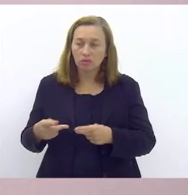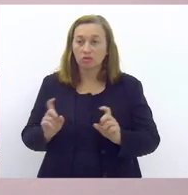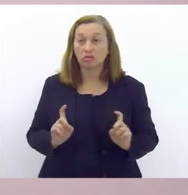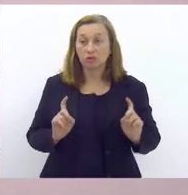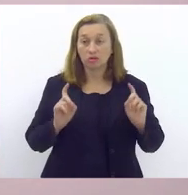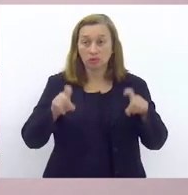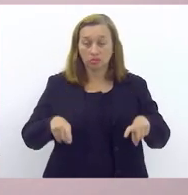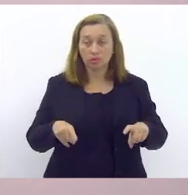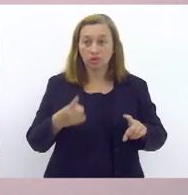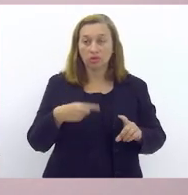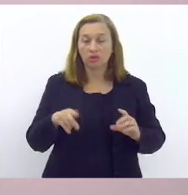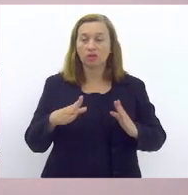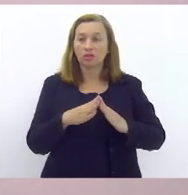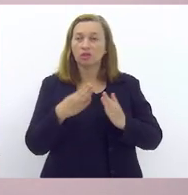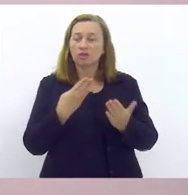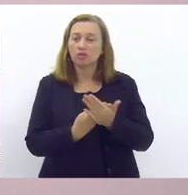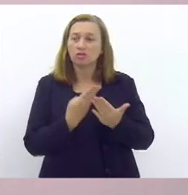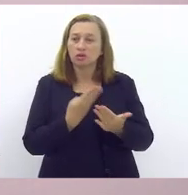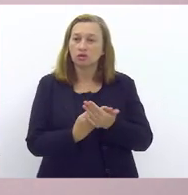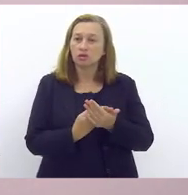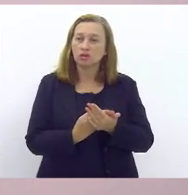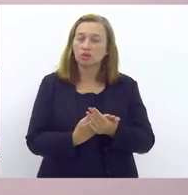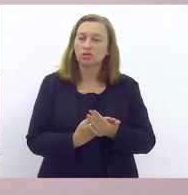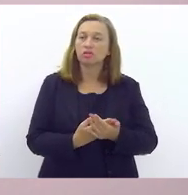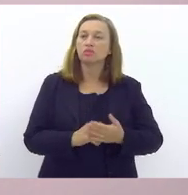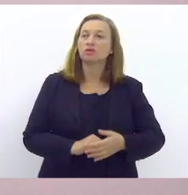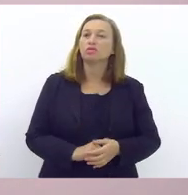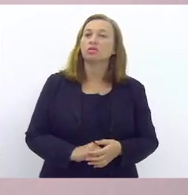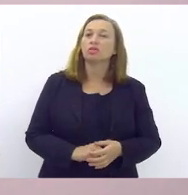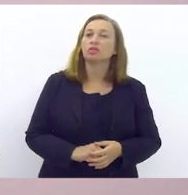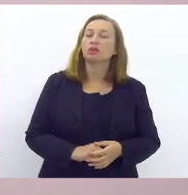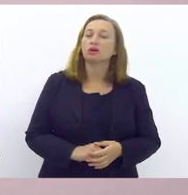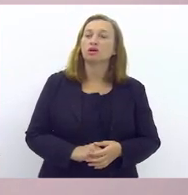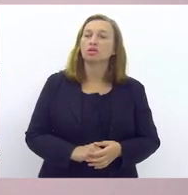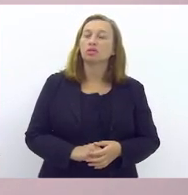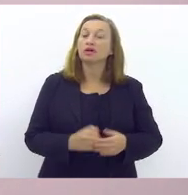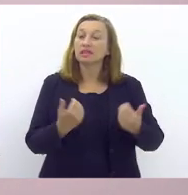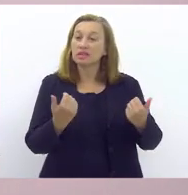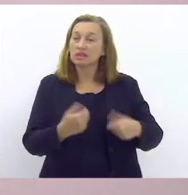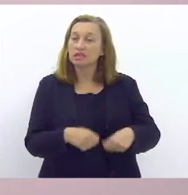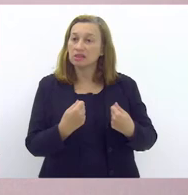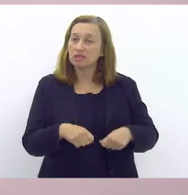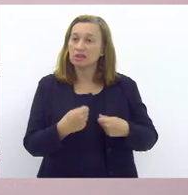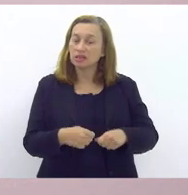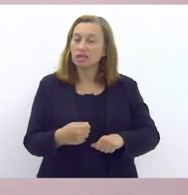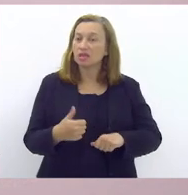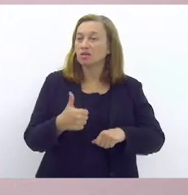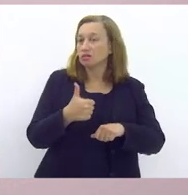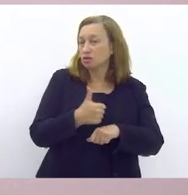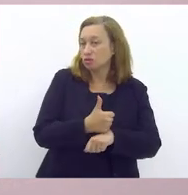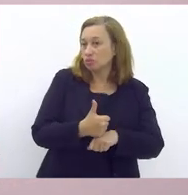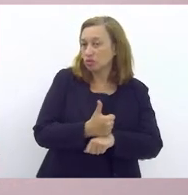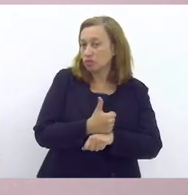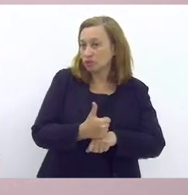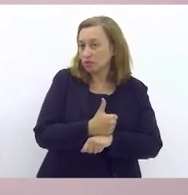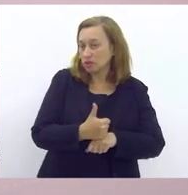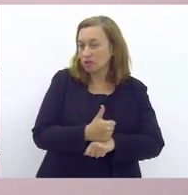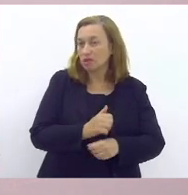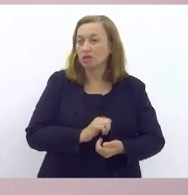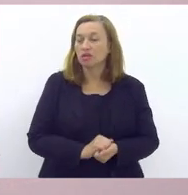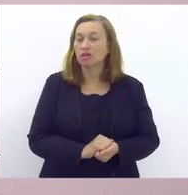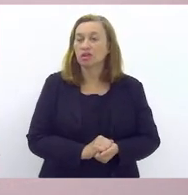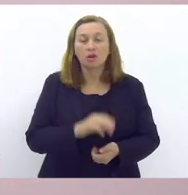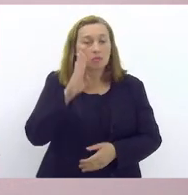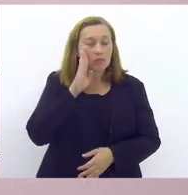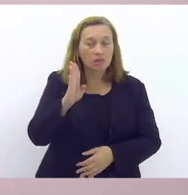às escolas, suprir de modo efetivo a carência desses profissionais essenciais